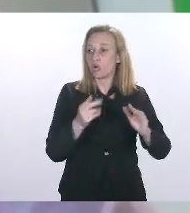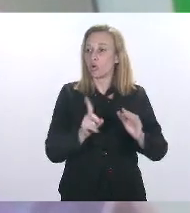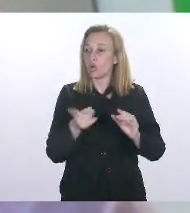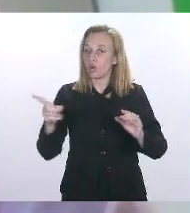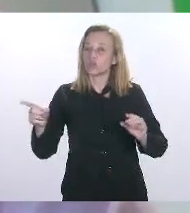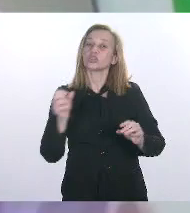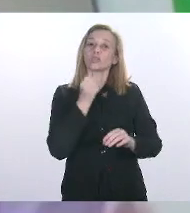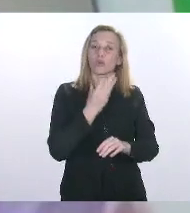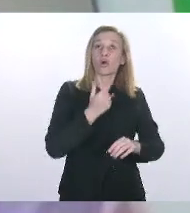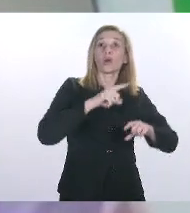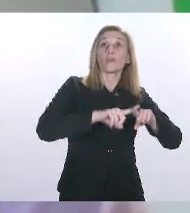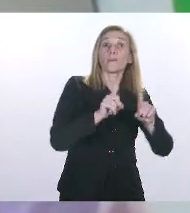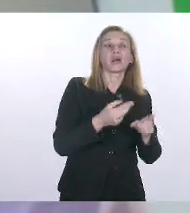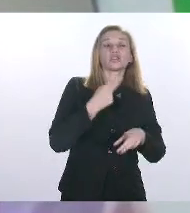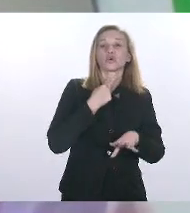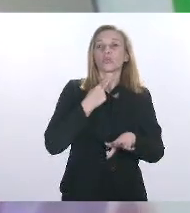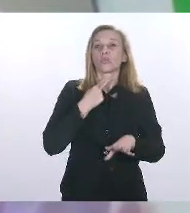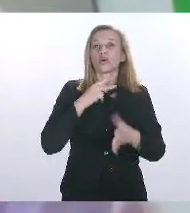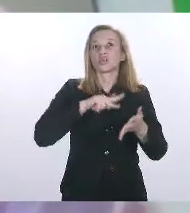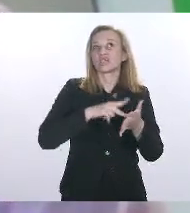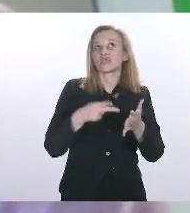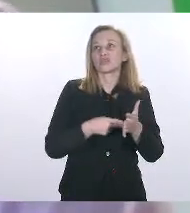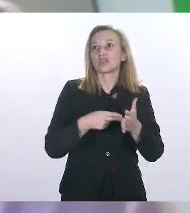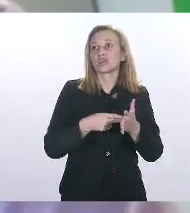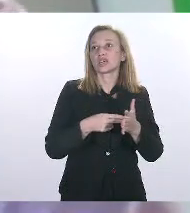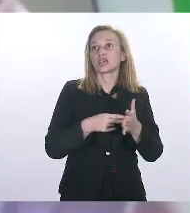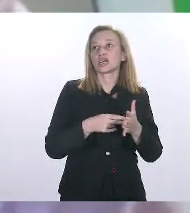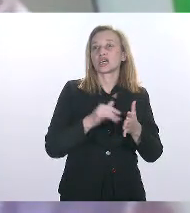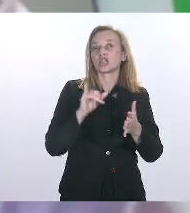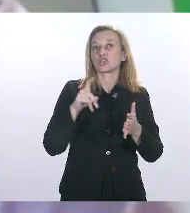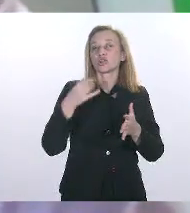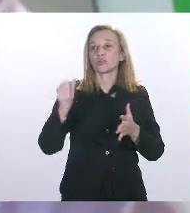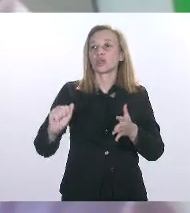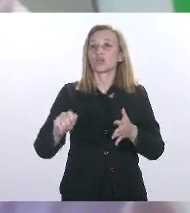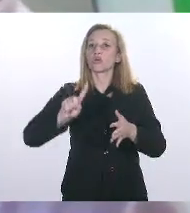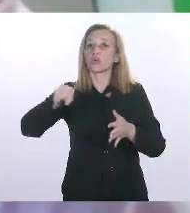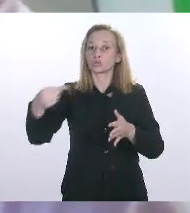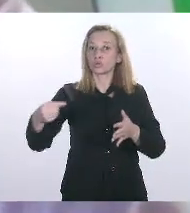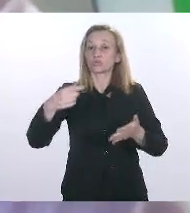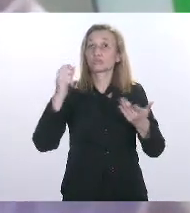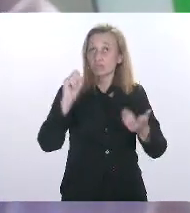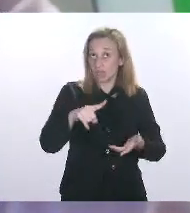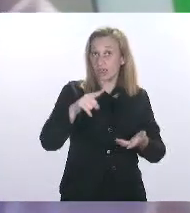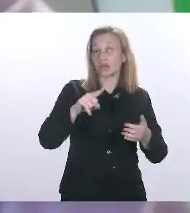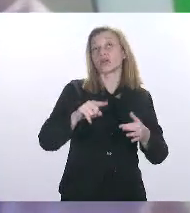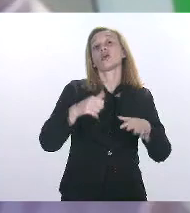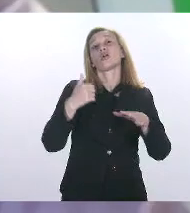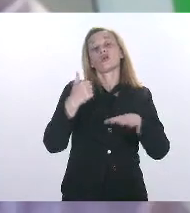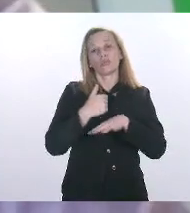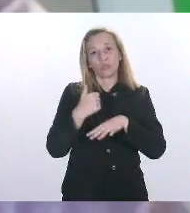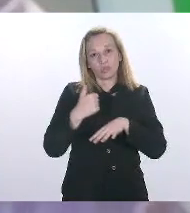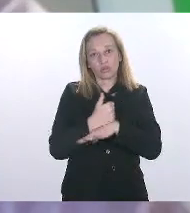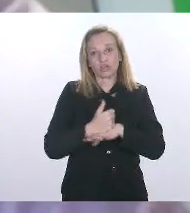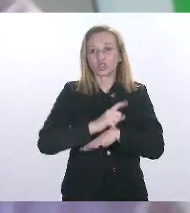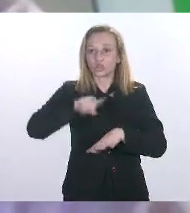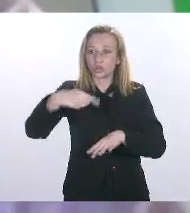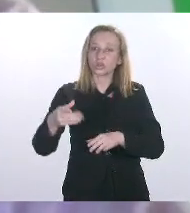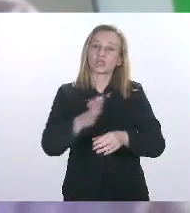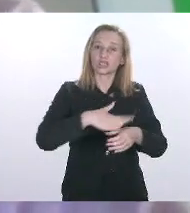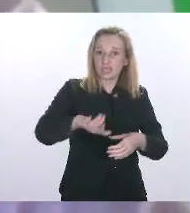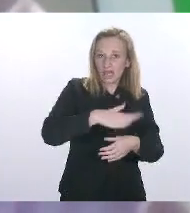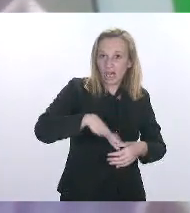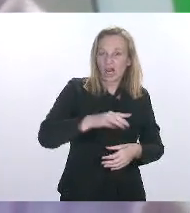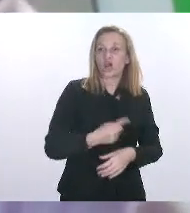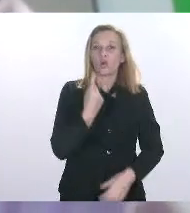positivo. Agora, isso não pode significar uma quebra de isonomia com os demais, né, profissionais de todas as áreas. Afinal de contas,